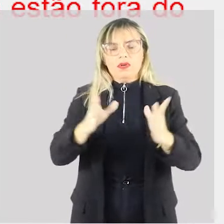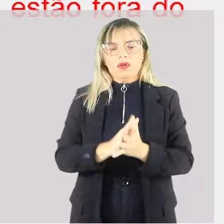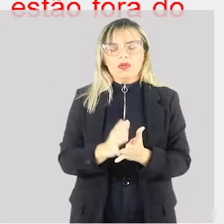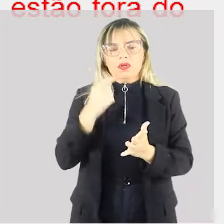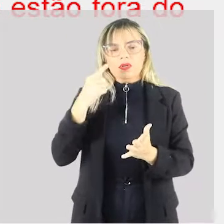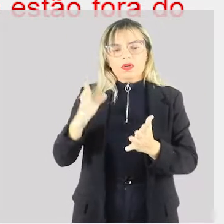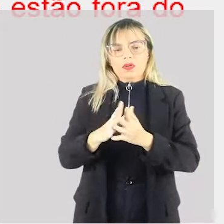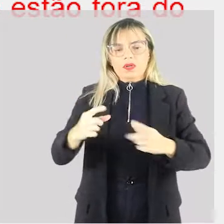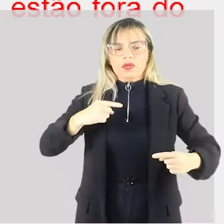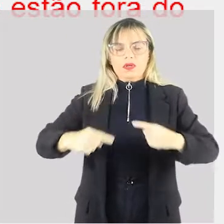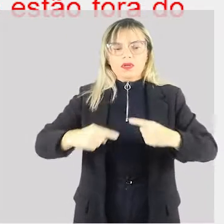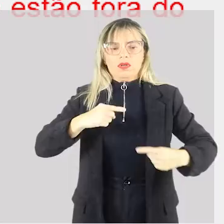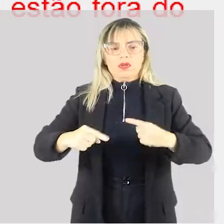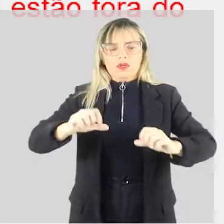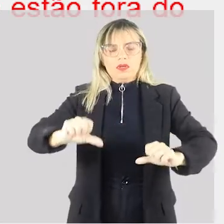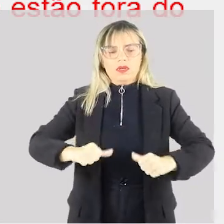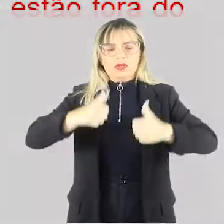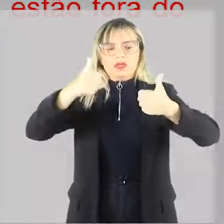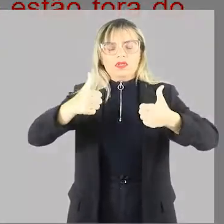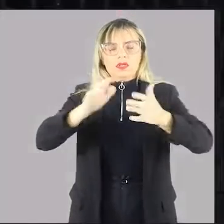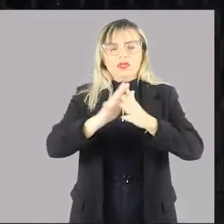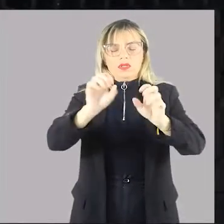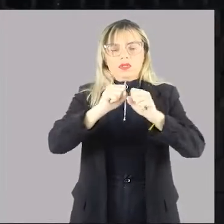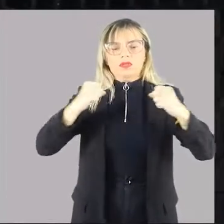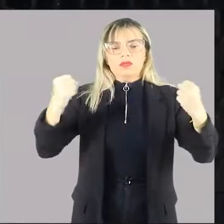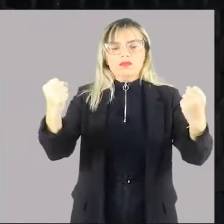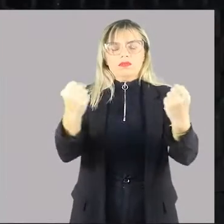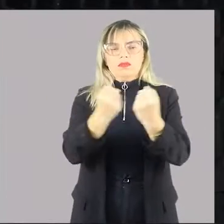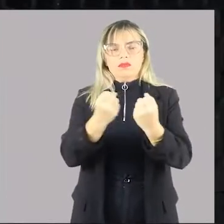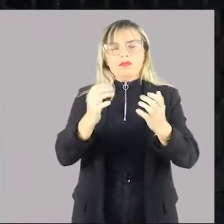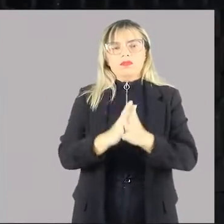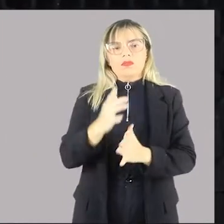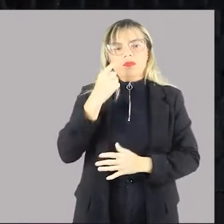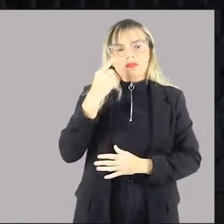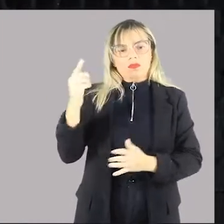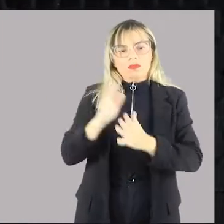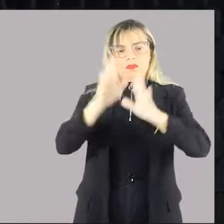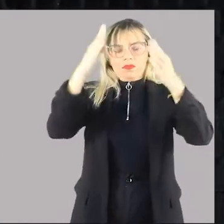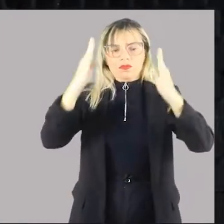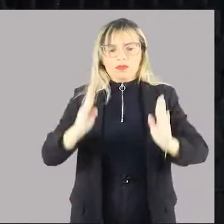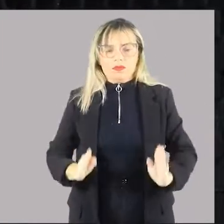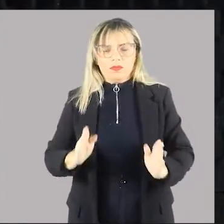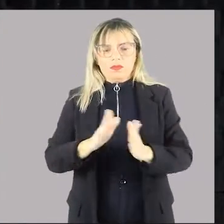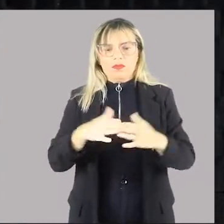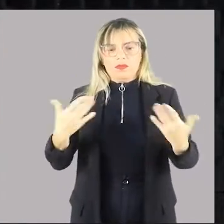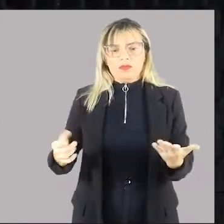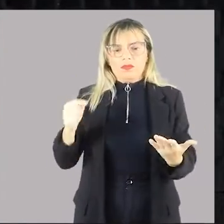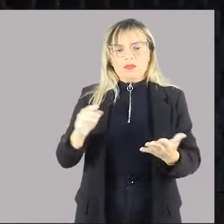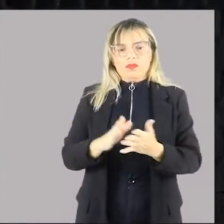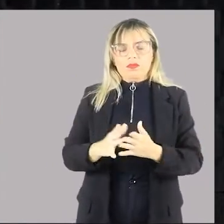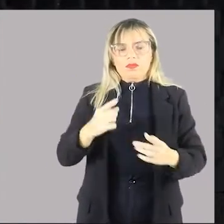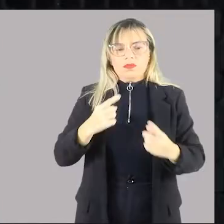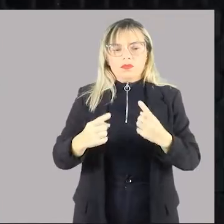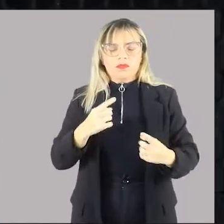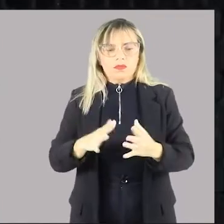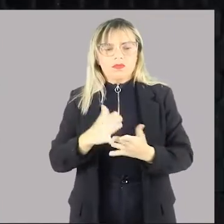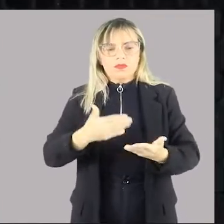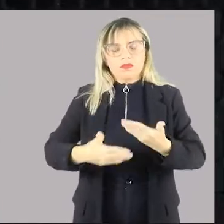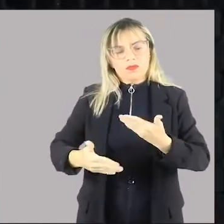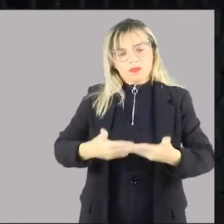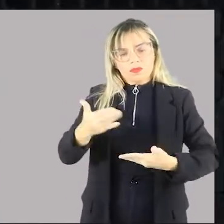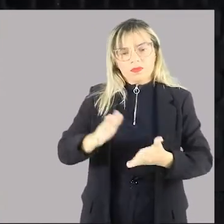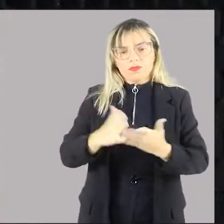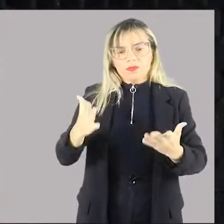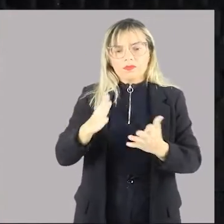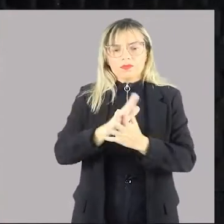e a política do bem-estar social. Observe que quando você discute a teoria da social-democracia e a política do bem-estar